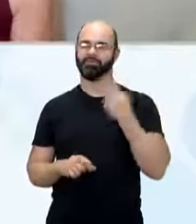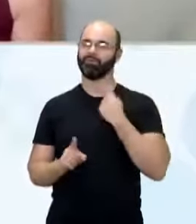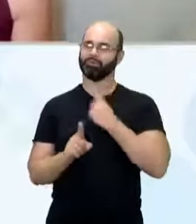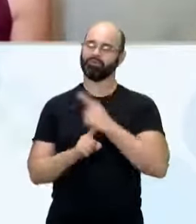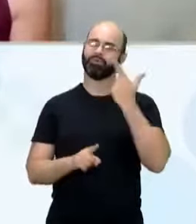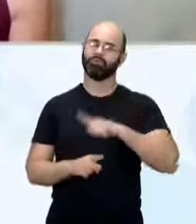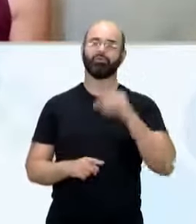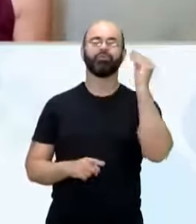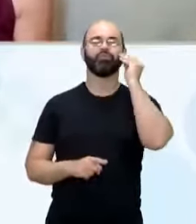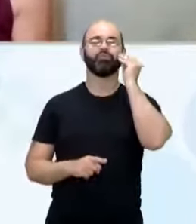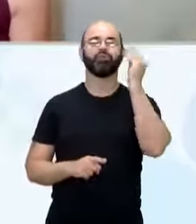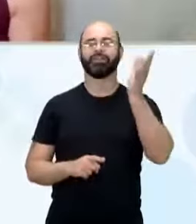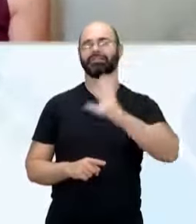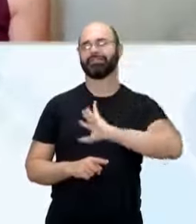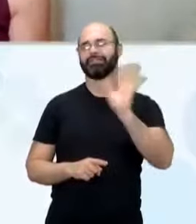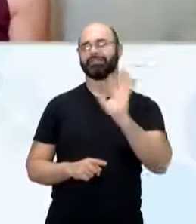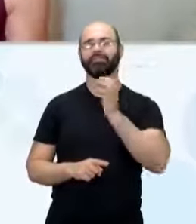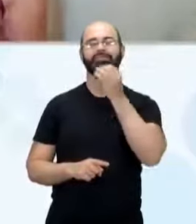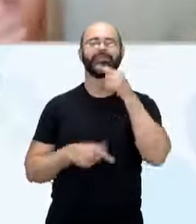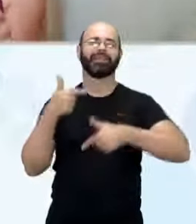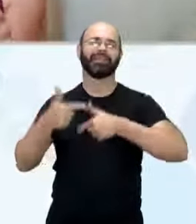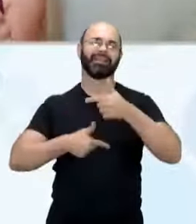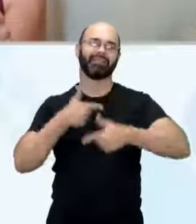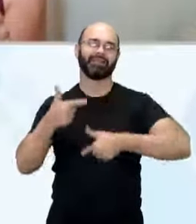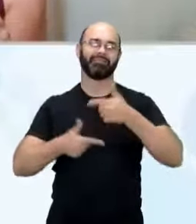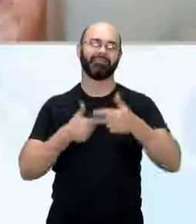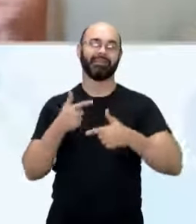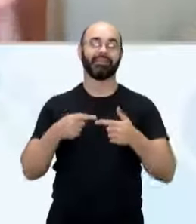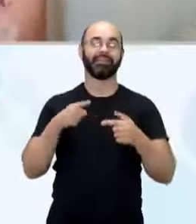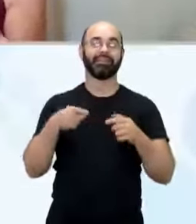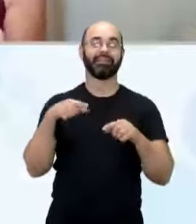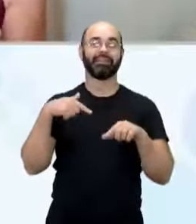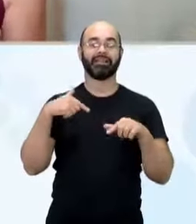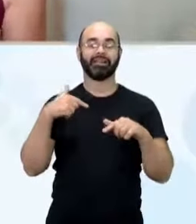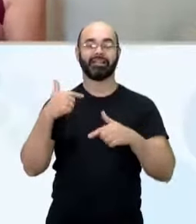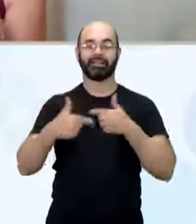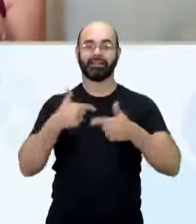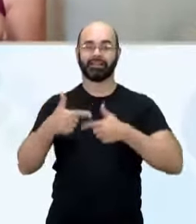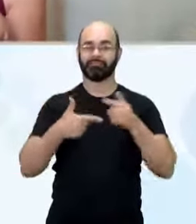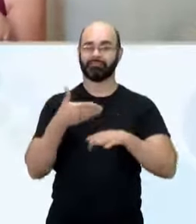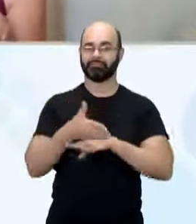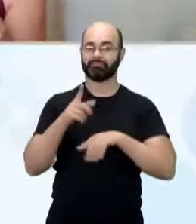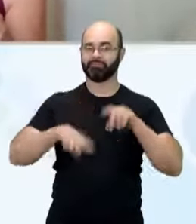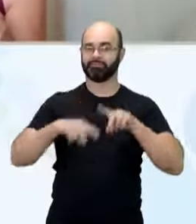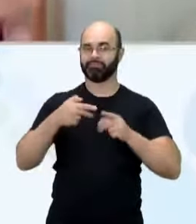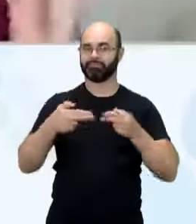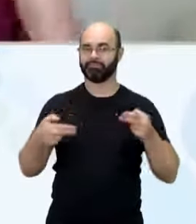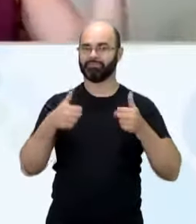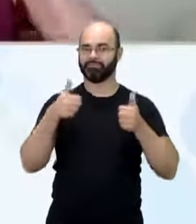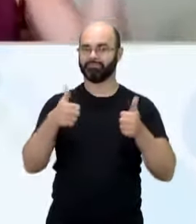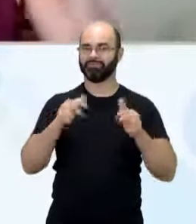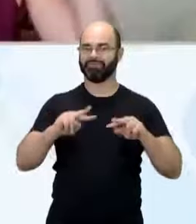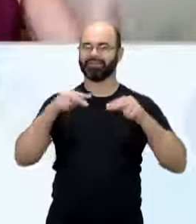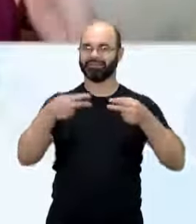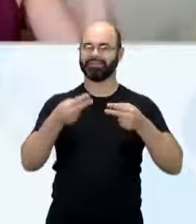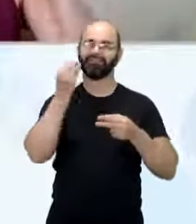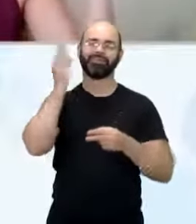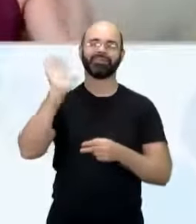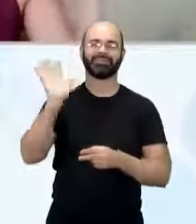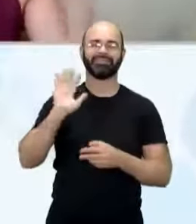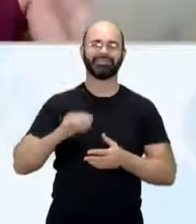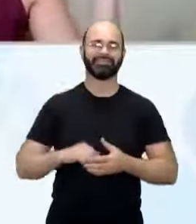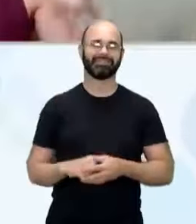novo. Um beijo, até lá e um ótimo trabalho. Acessem esse material e preencham os links que estão por aí, tá bom?